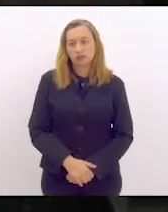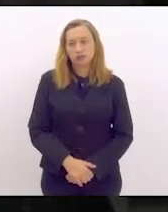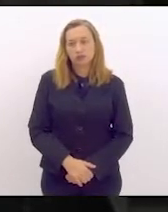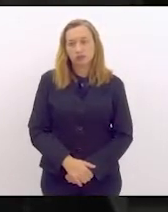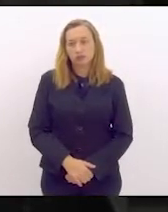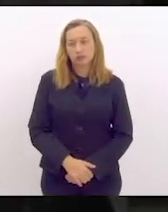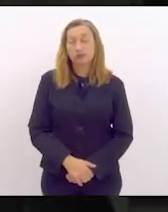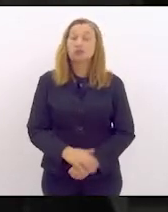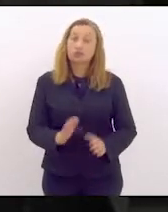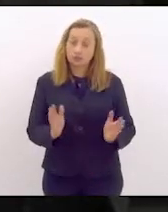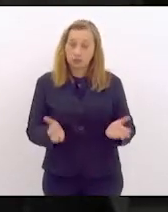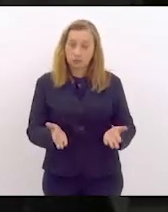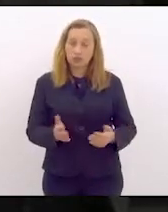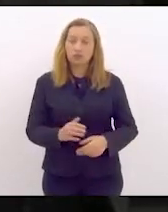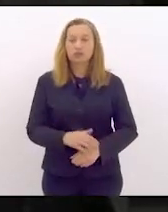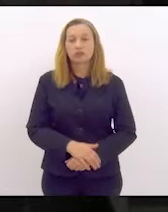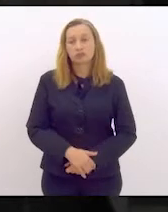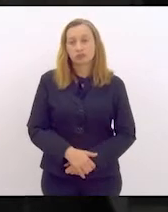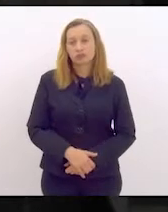E hoje,